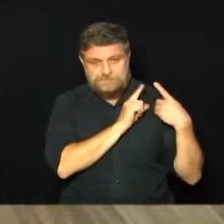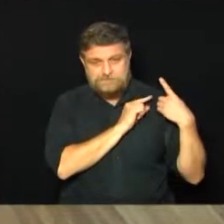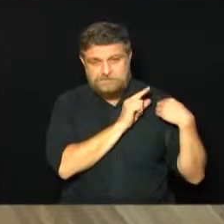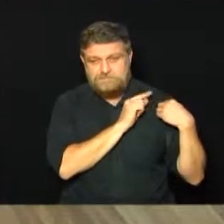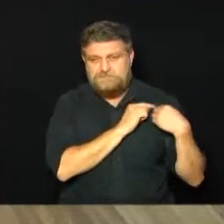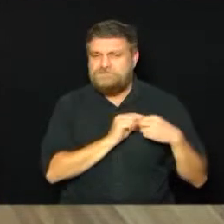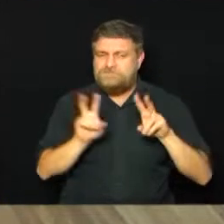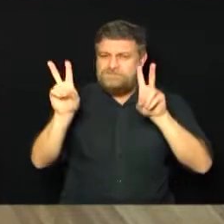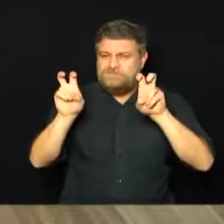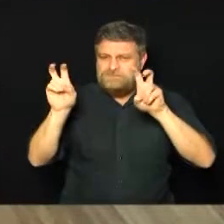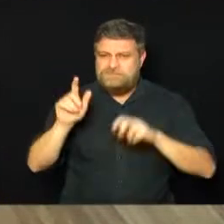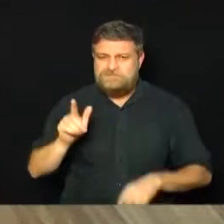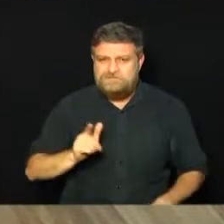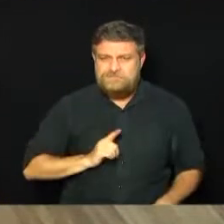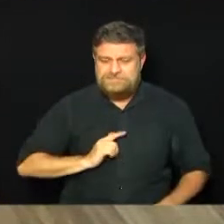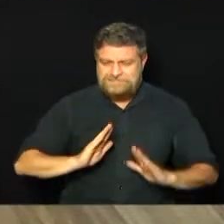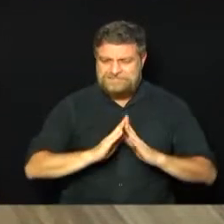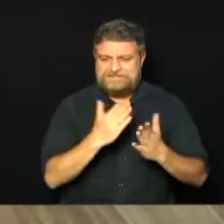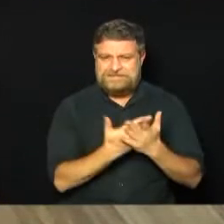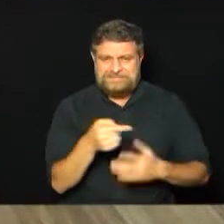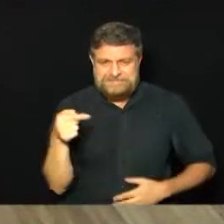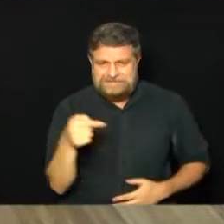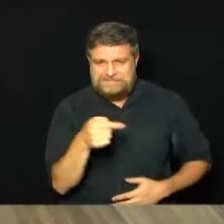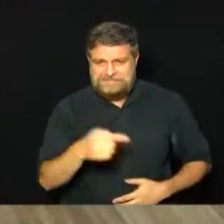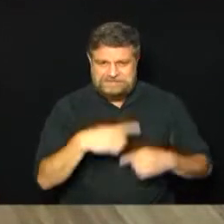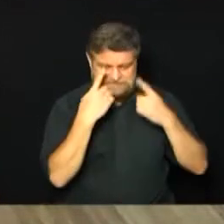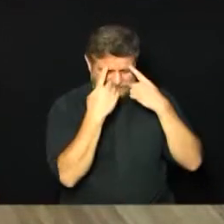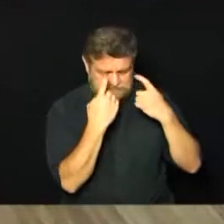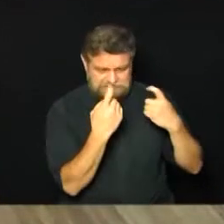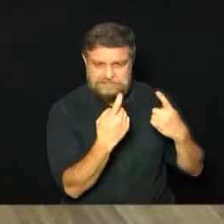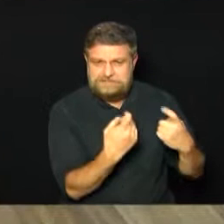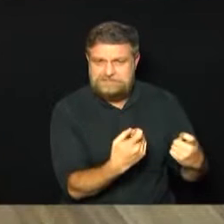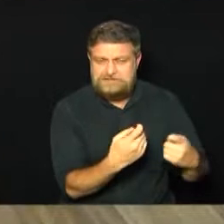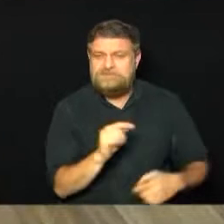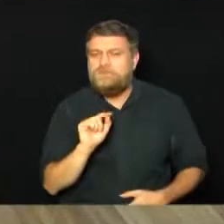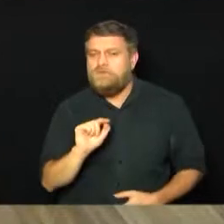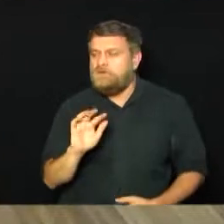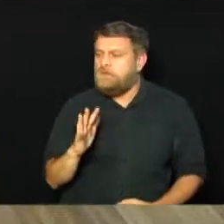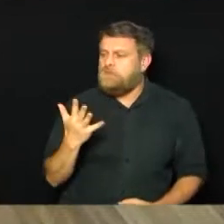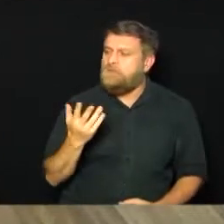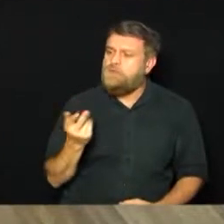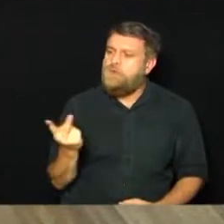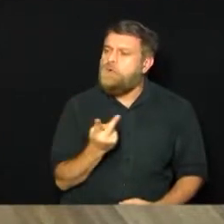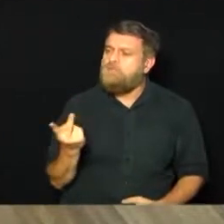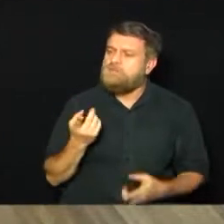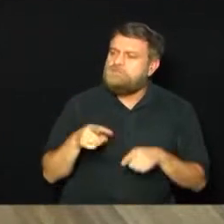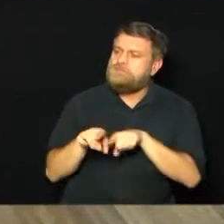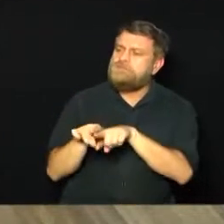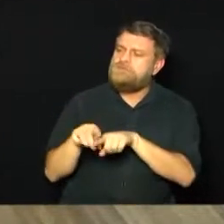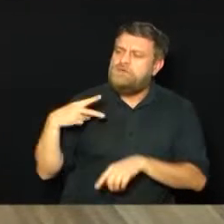sobre atentados violentos nas escolas. Eu queria que o senhor falasse um pouquinho sobre esse projeto e como é fazer essa parceria com outro